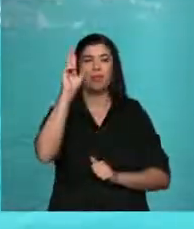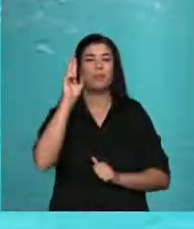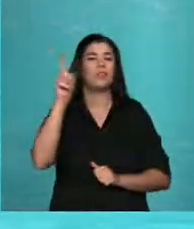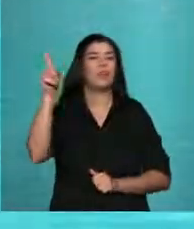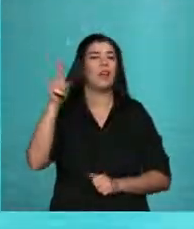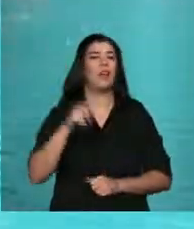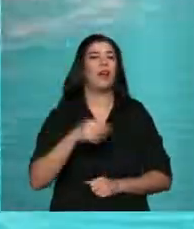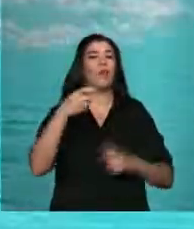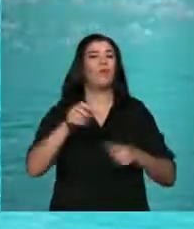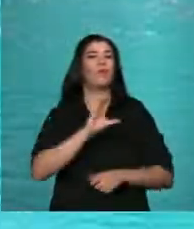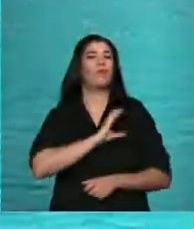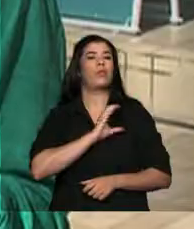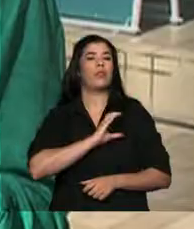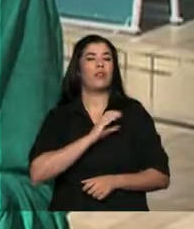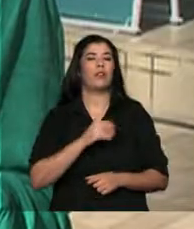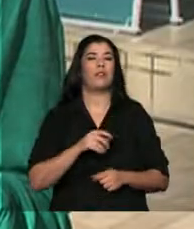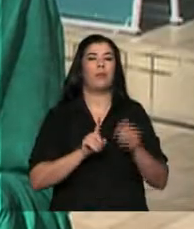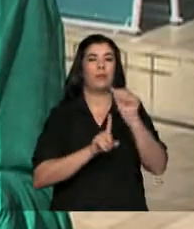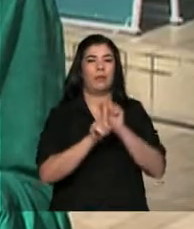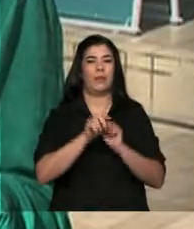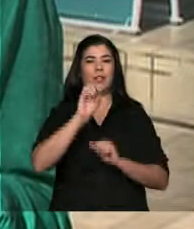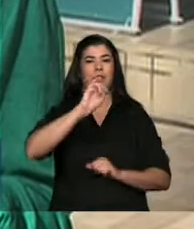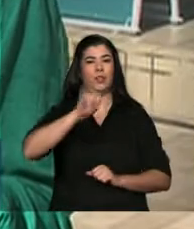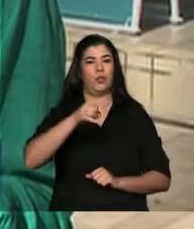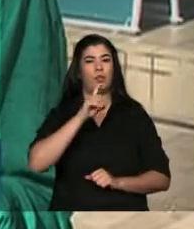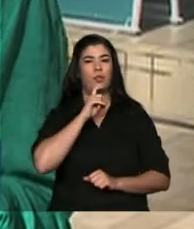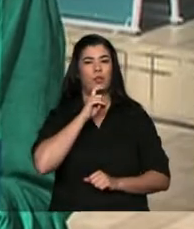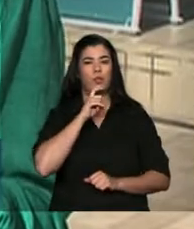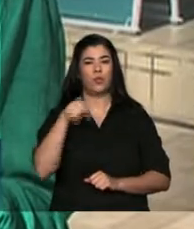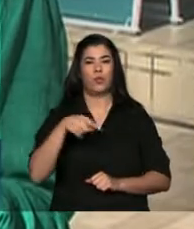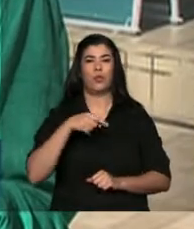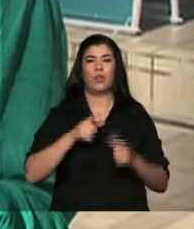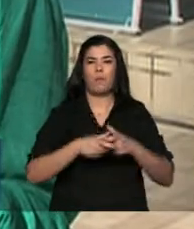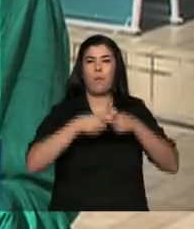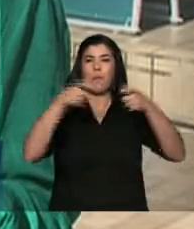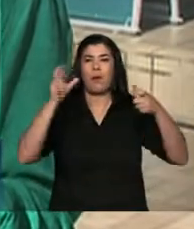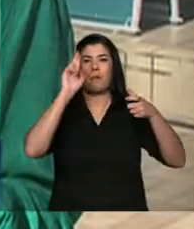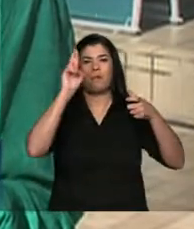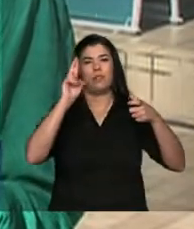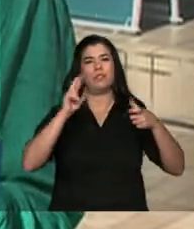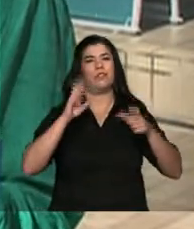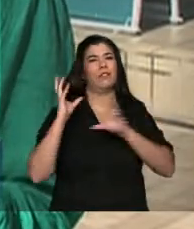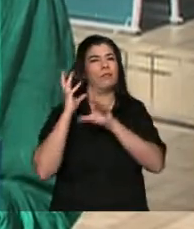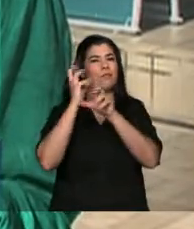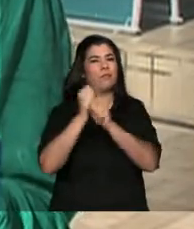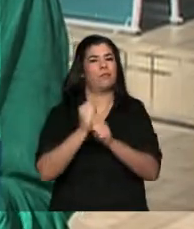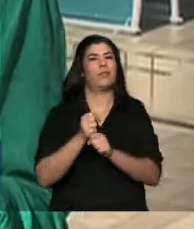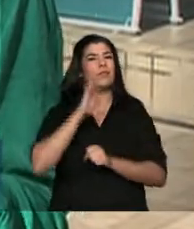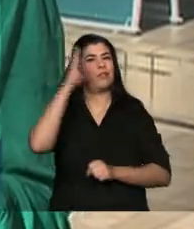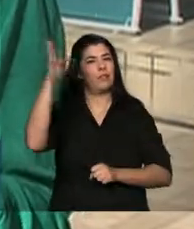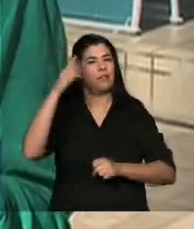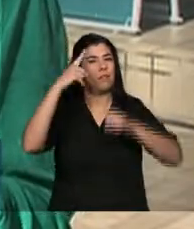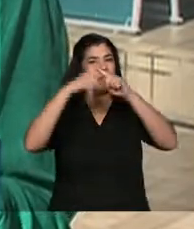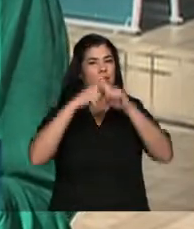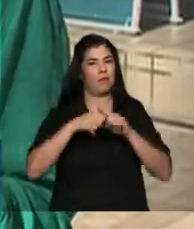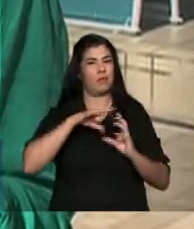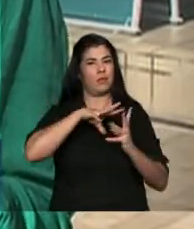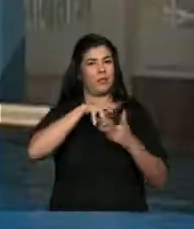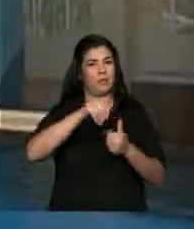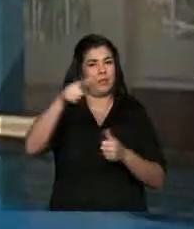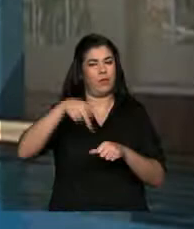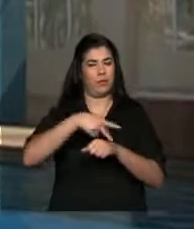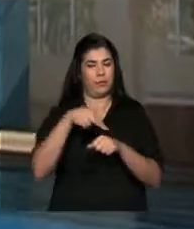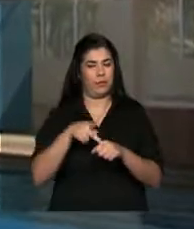no Canadá, no mês de julho. É a maior delegação brasileira da história a deixar o país para uma competição